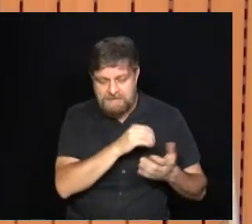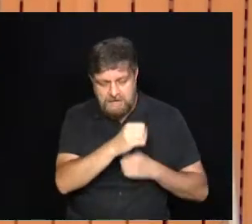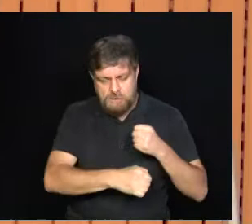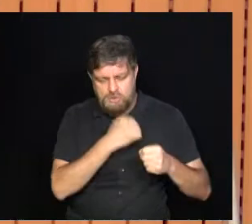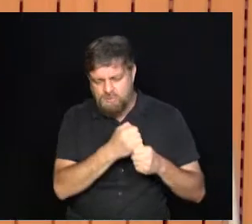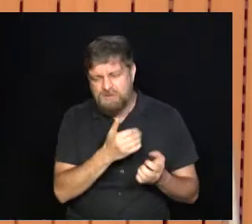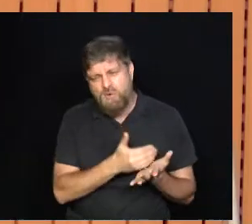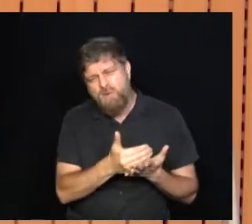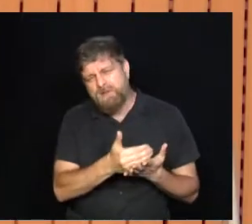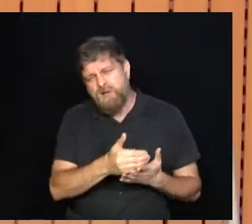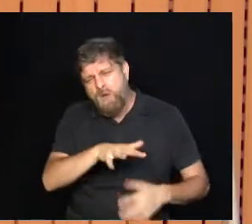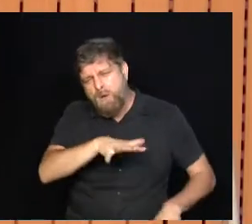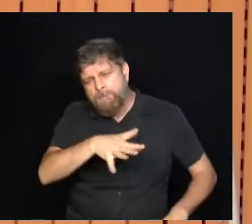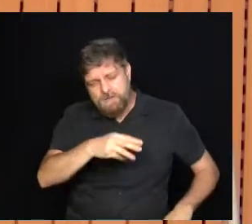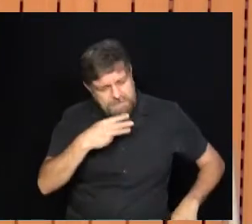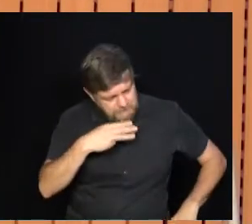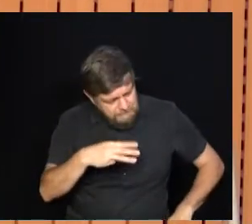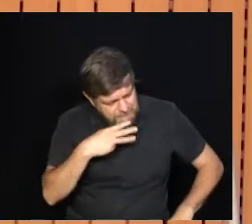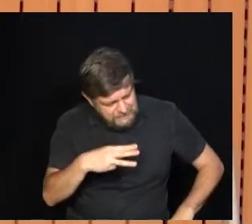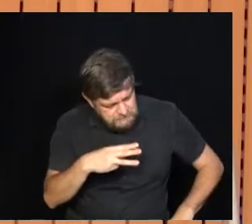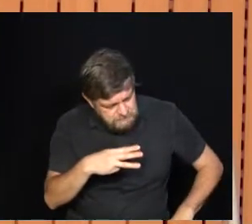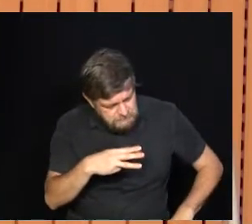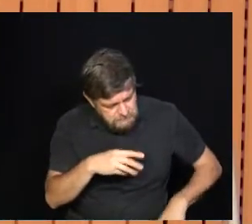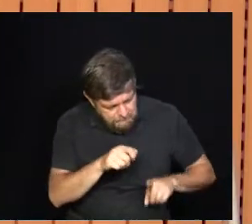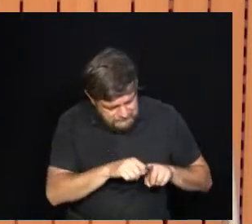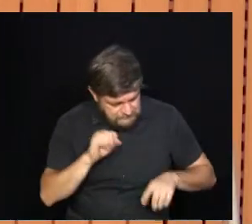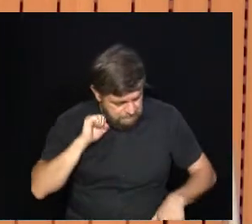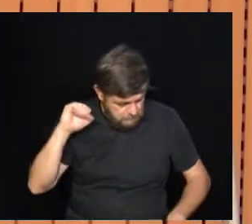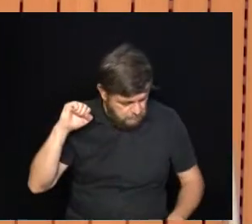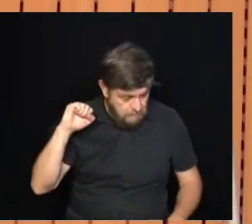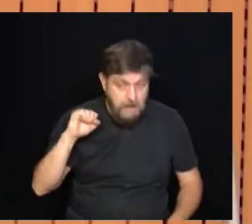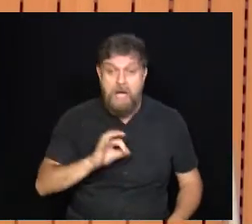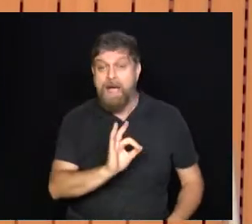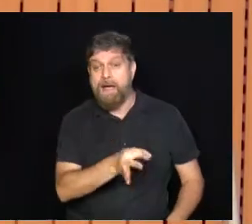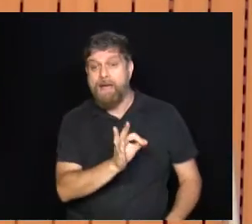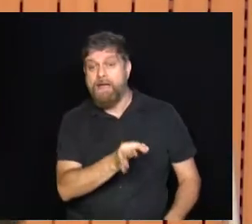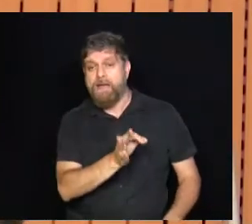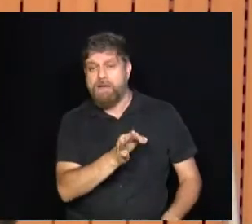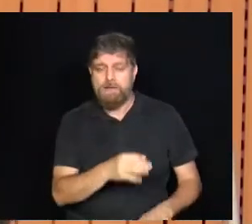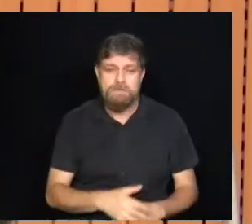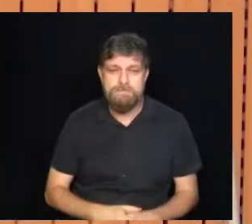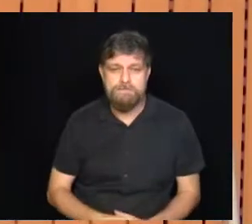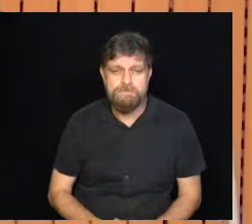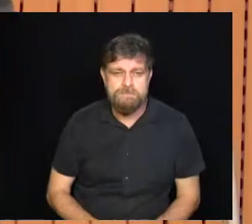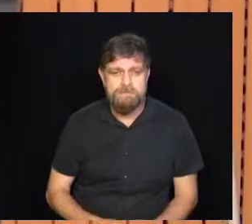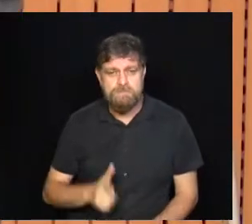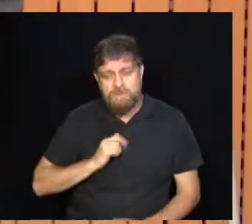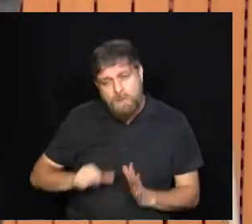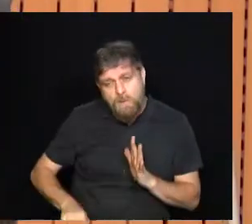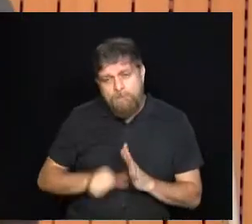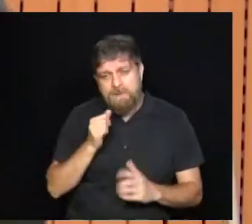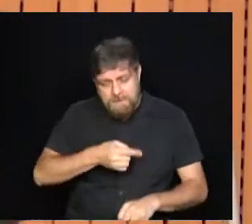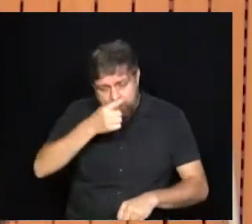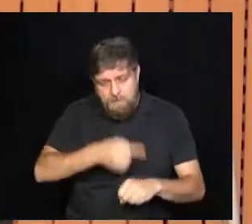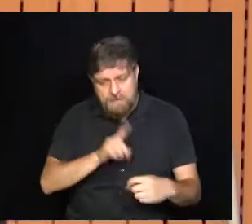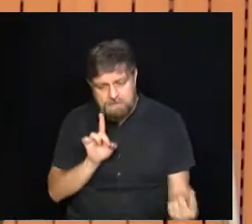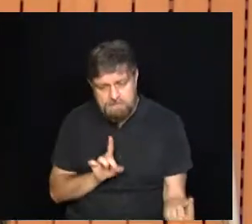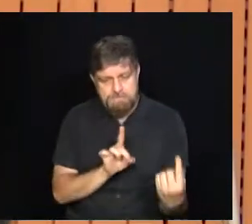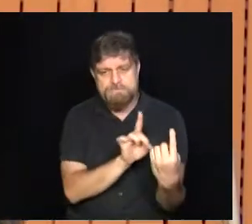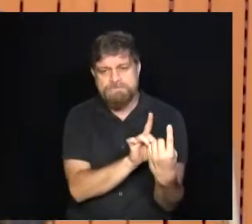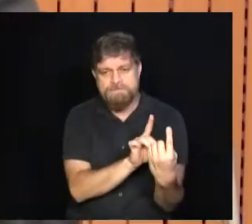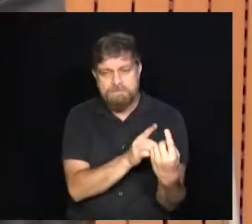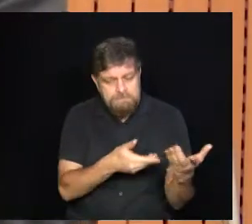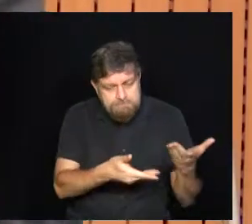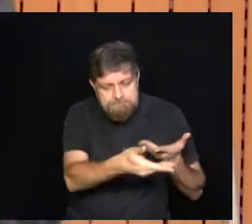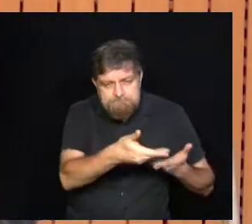acho que mais ou menos em março, abril. Família, né? Isso, E foi o primeiro contato que eu tive